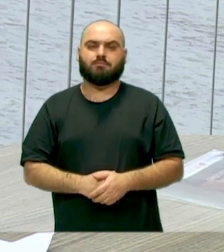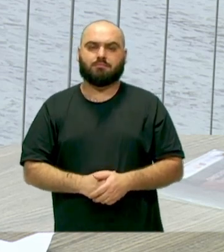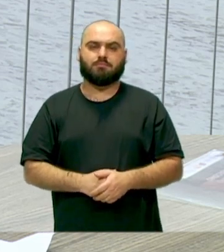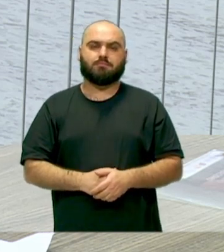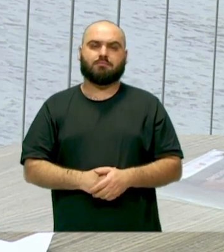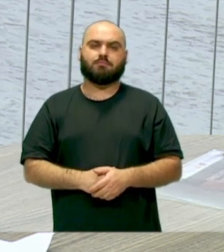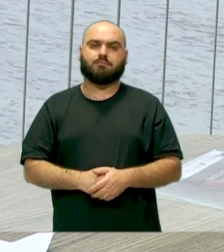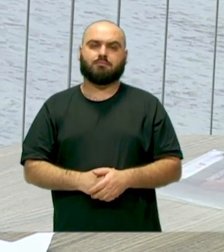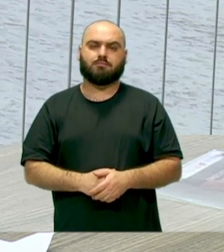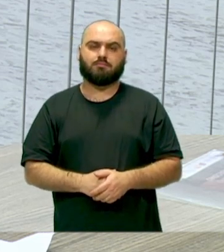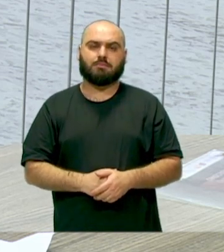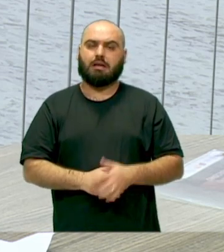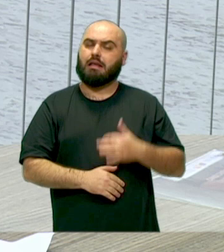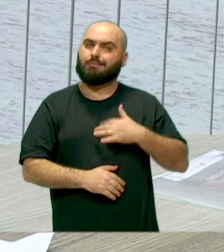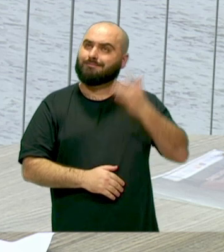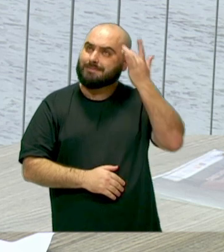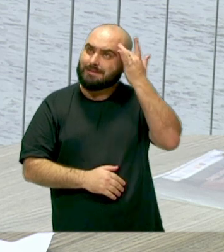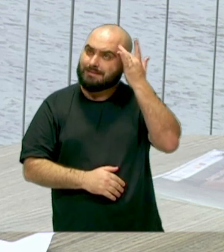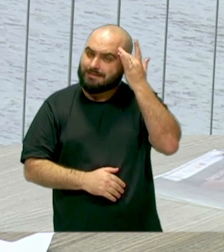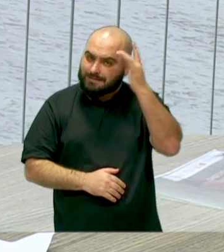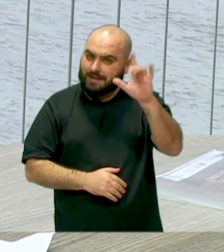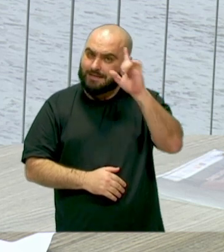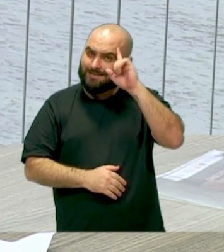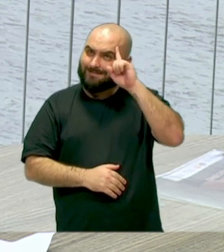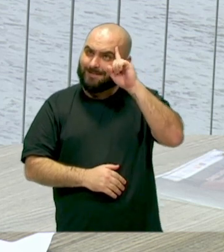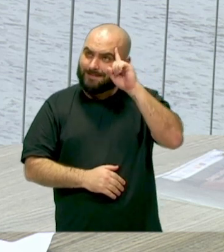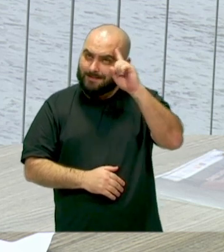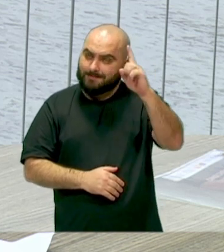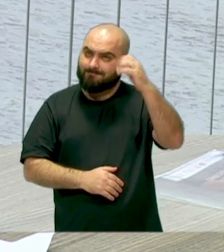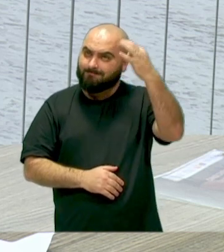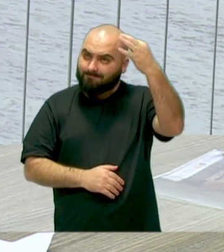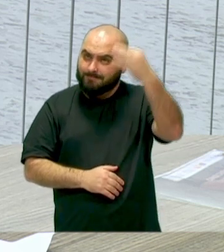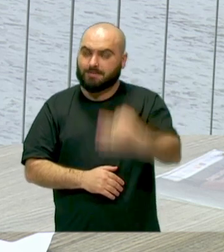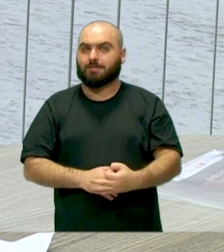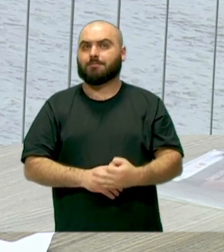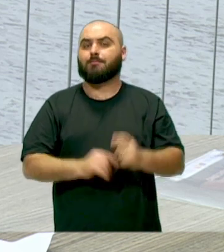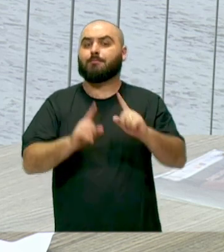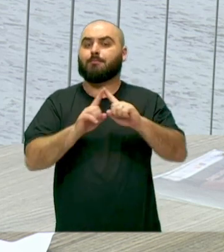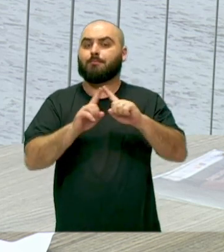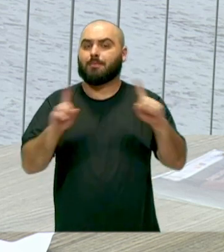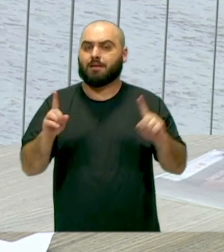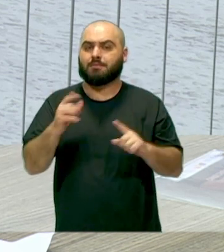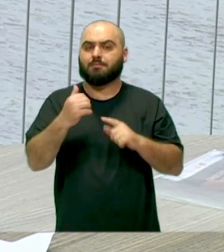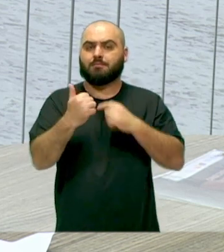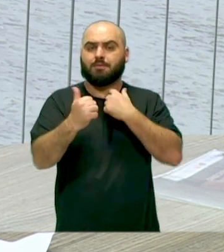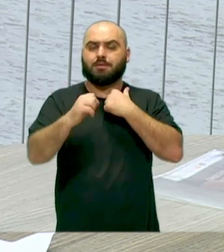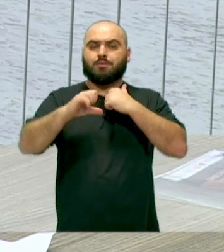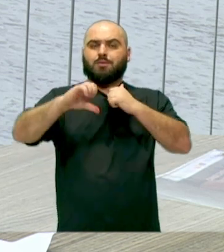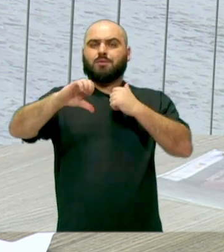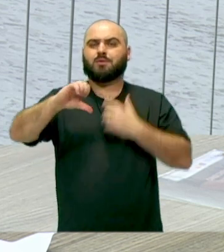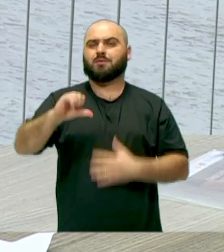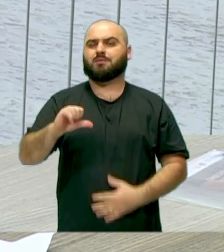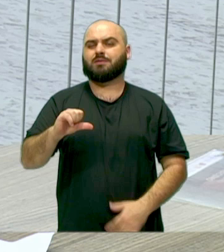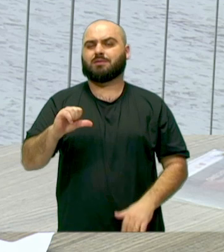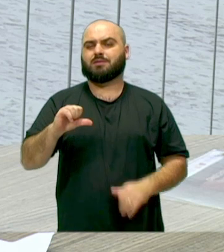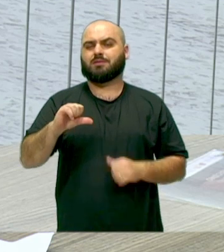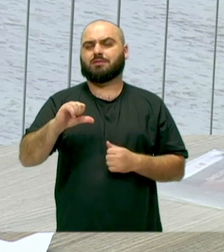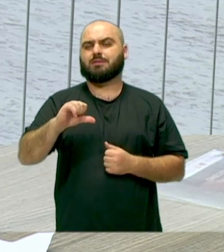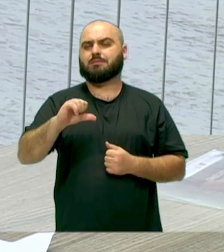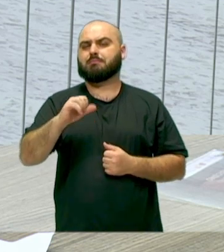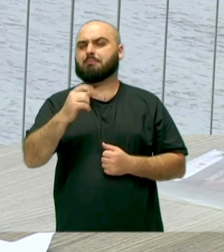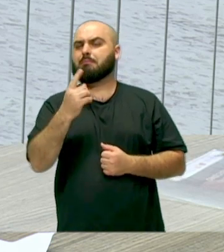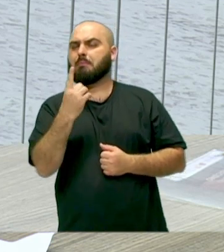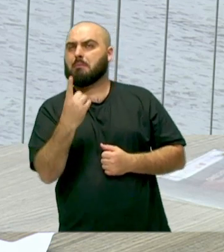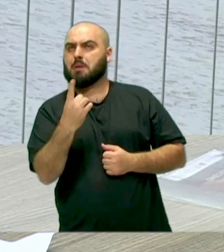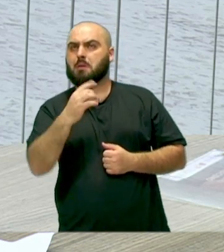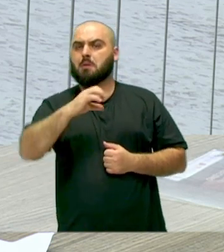a ideia da data, mas foi 1900, acho que foi